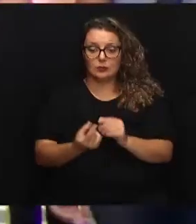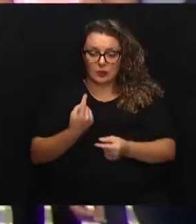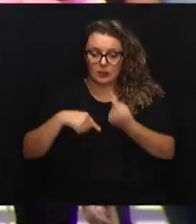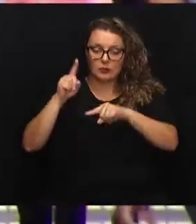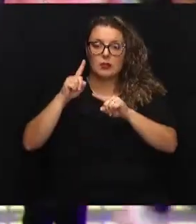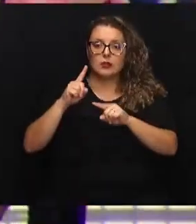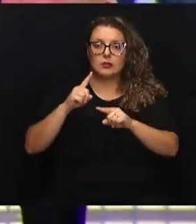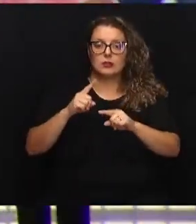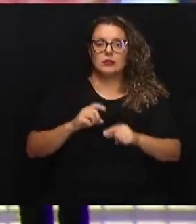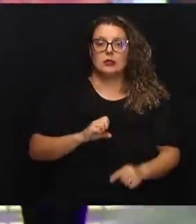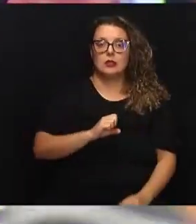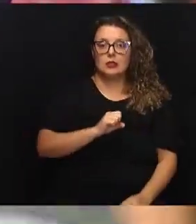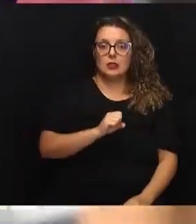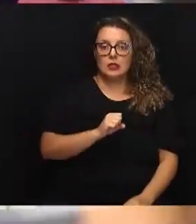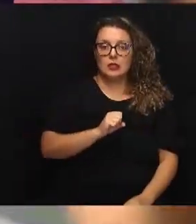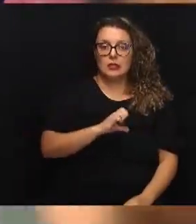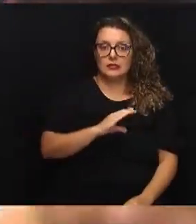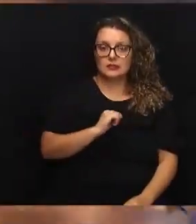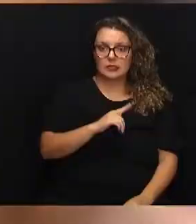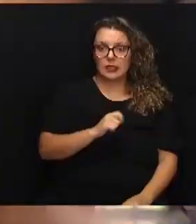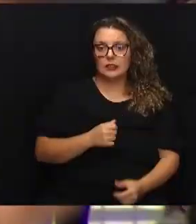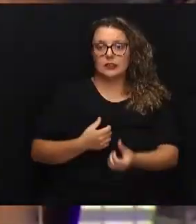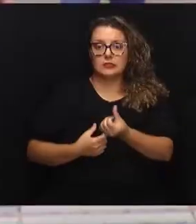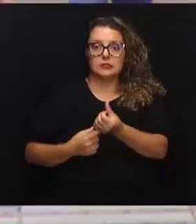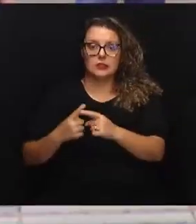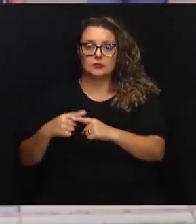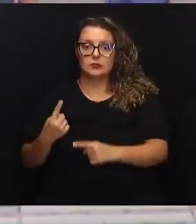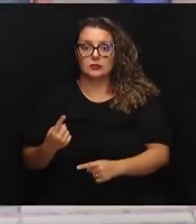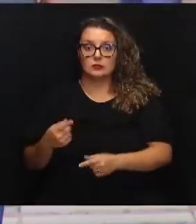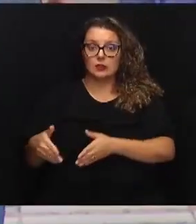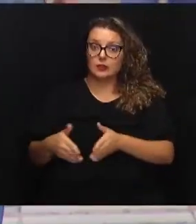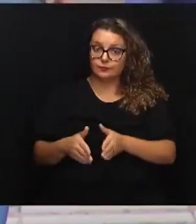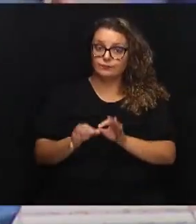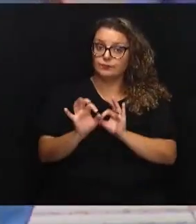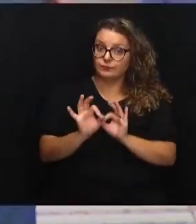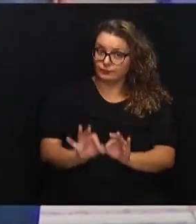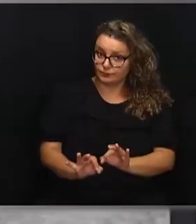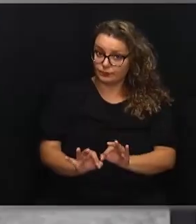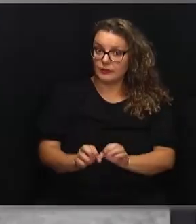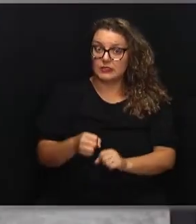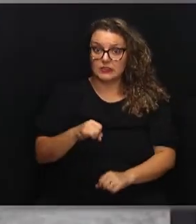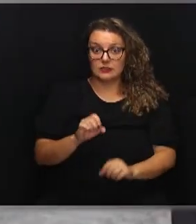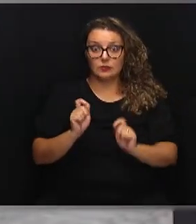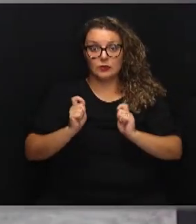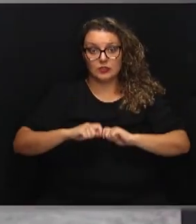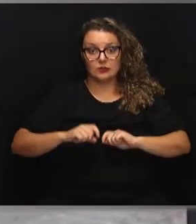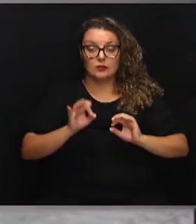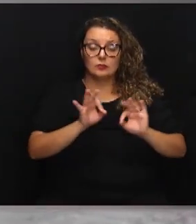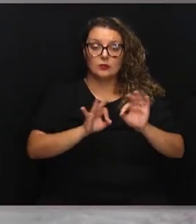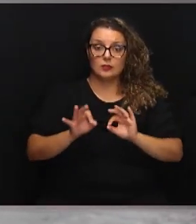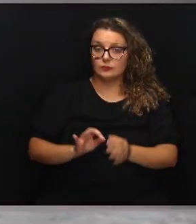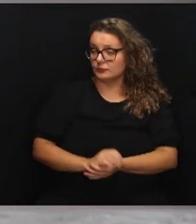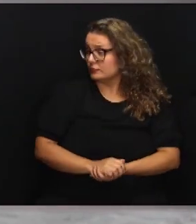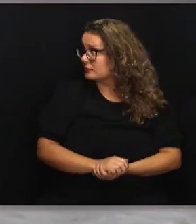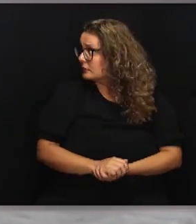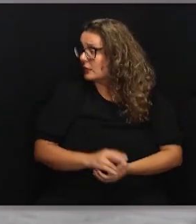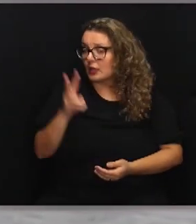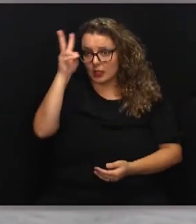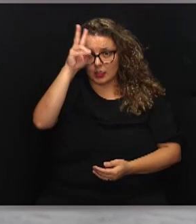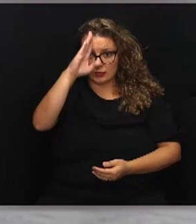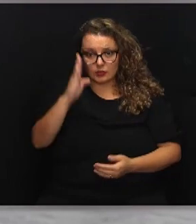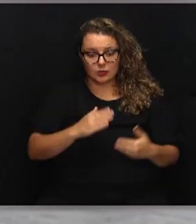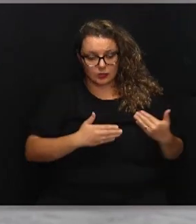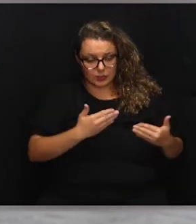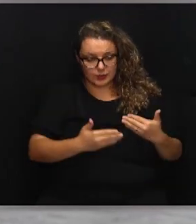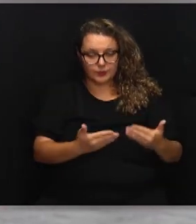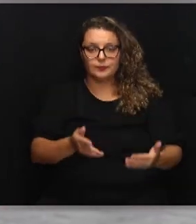6x1, mas reforçou que esse caminho só será possível com planejamento. Na história do Brasil, sempre quando os